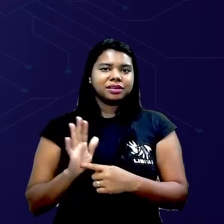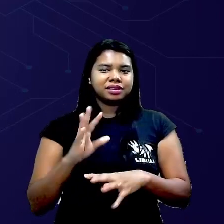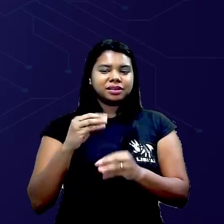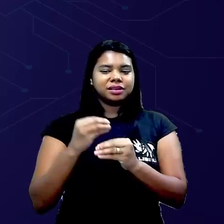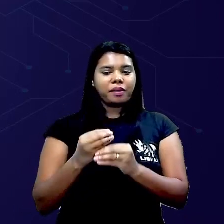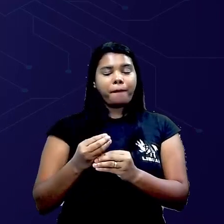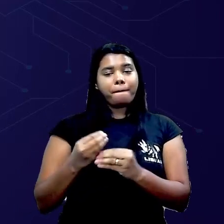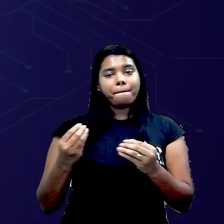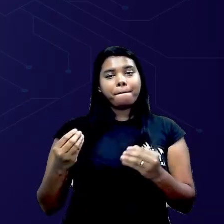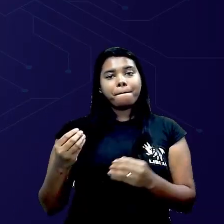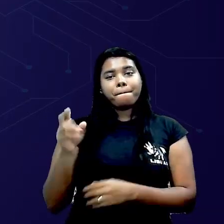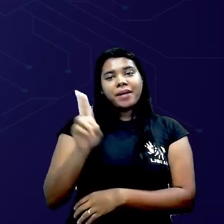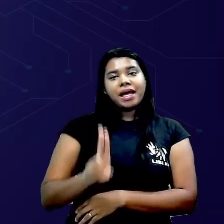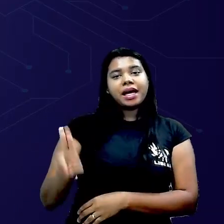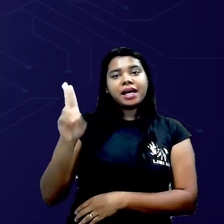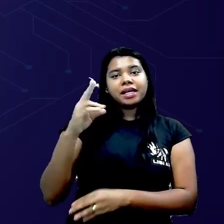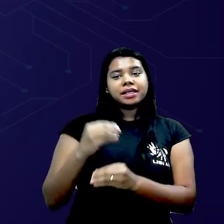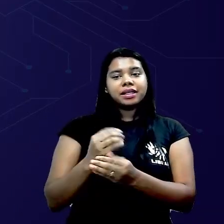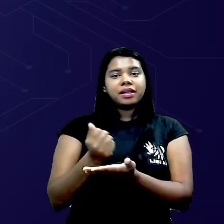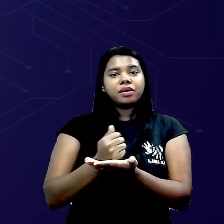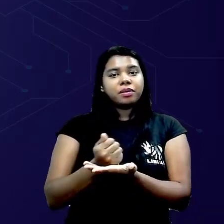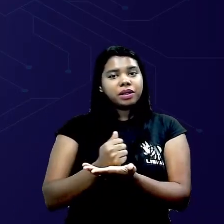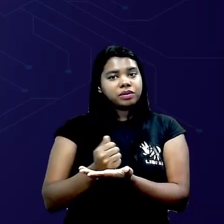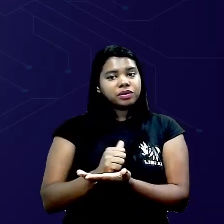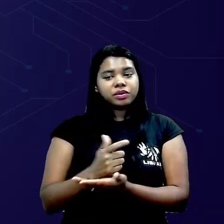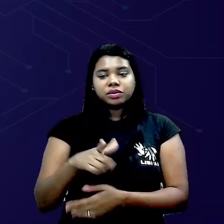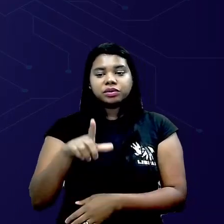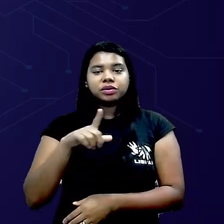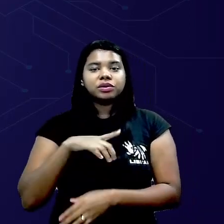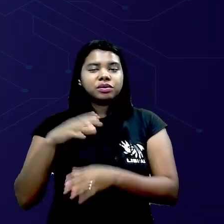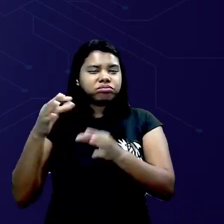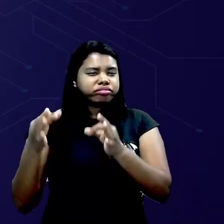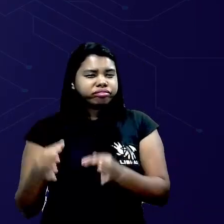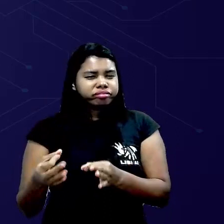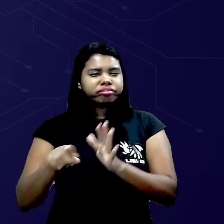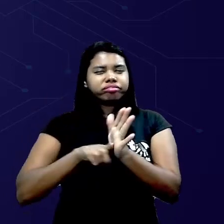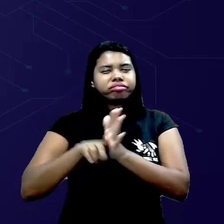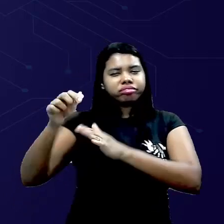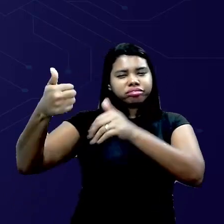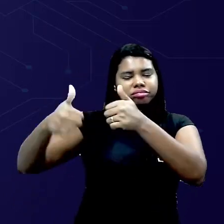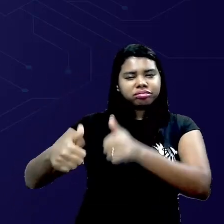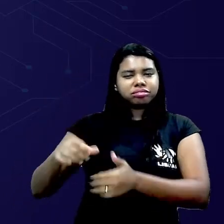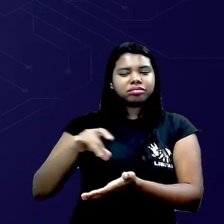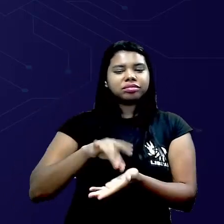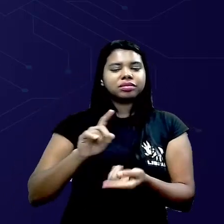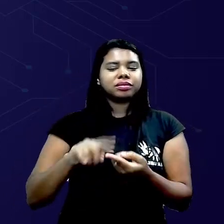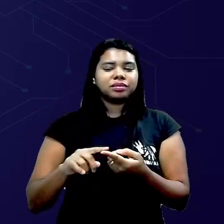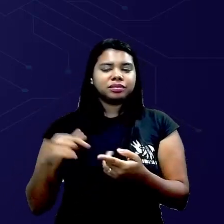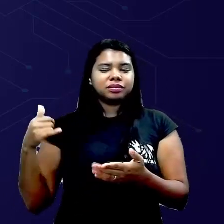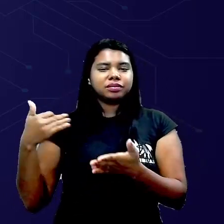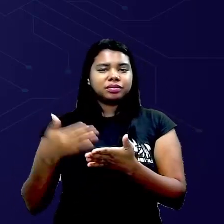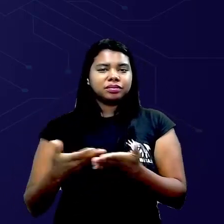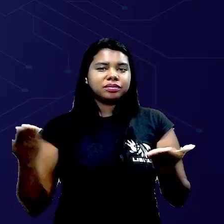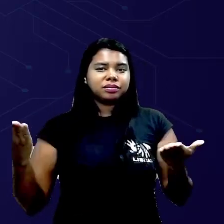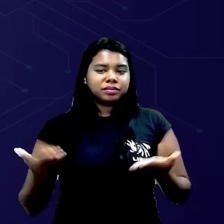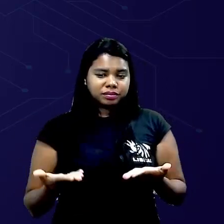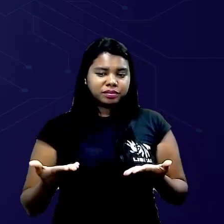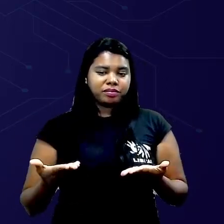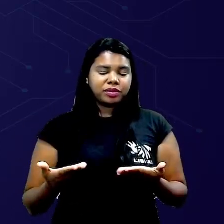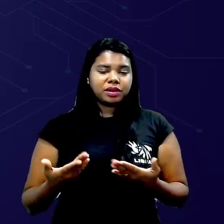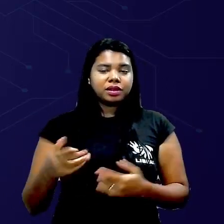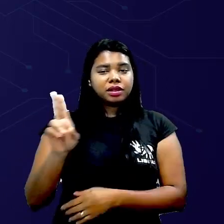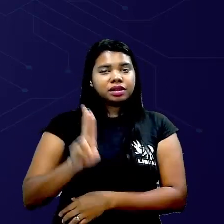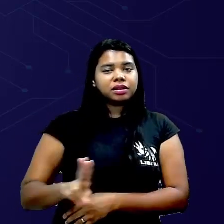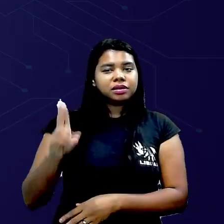mais utilizado, né, para se produzir jogos. Eu não tenho muita certeza disso, mas tem uma pesquisa aí que eu vi recentemente que ela é um dos editores mais